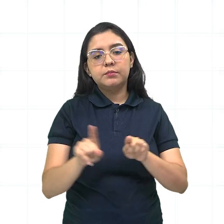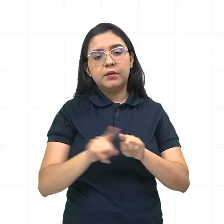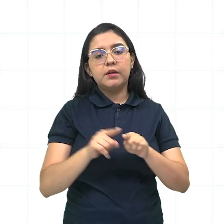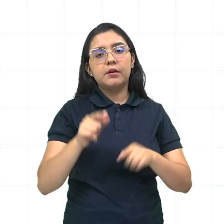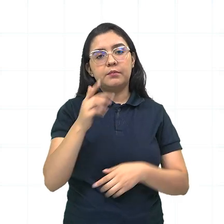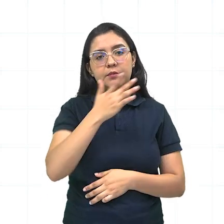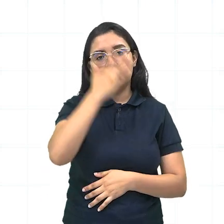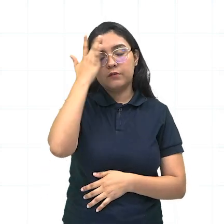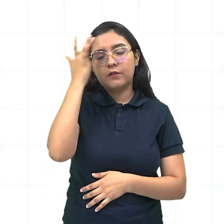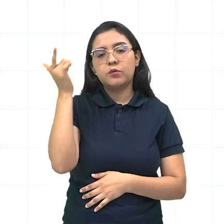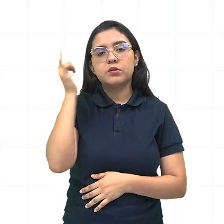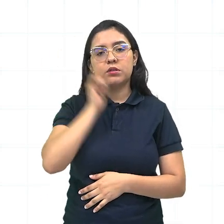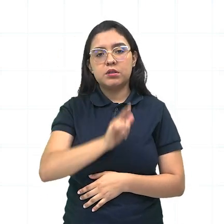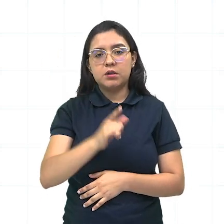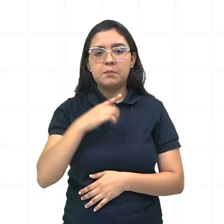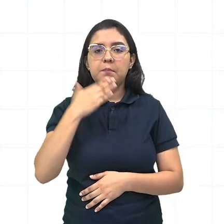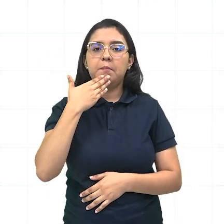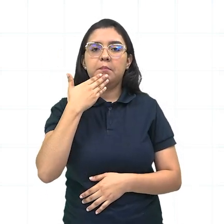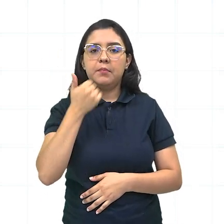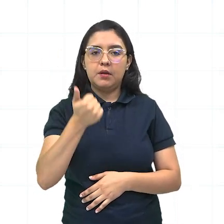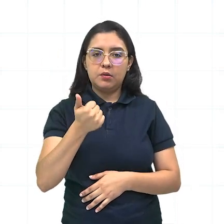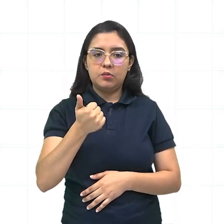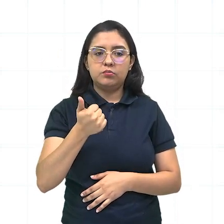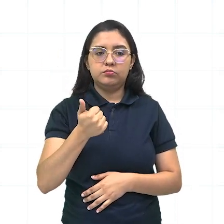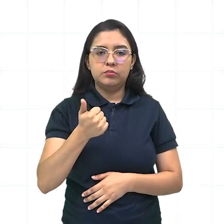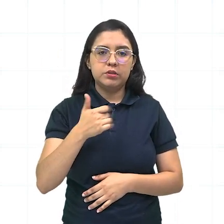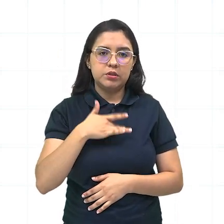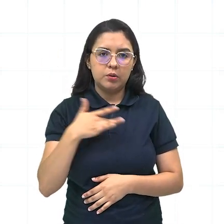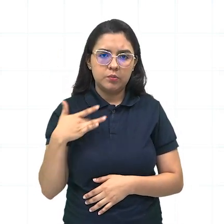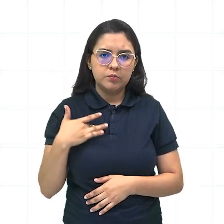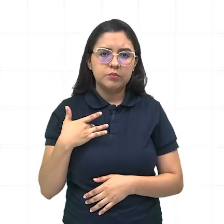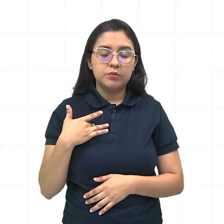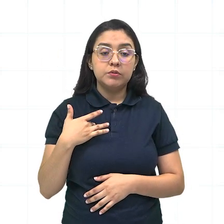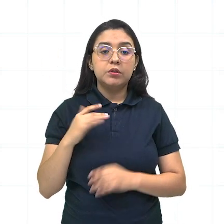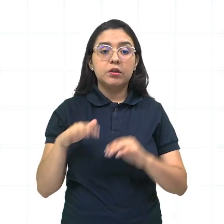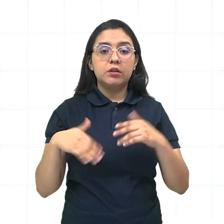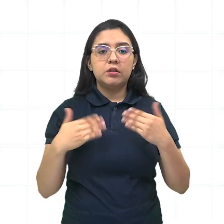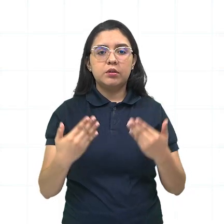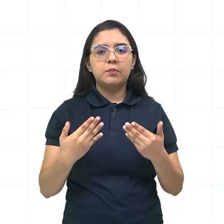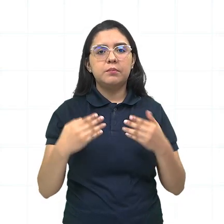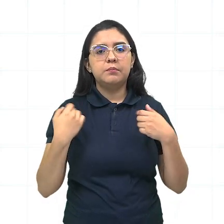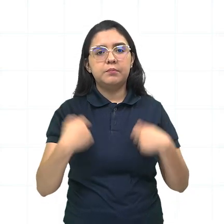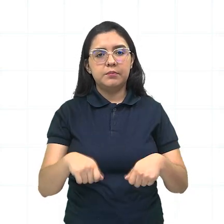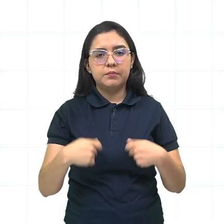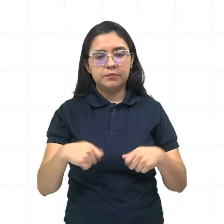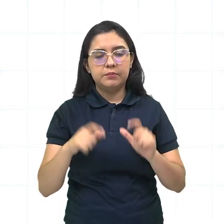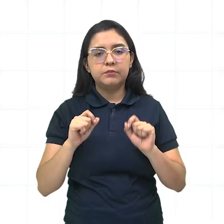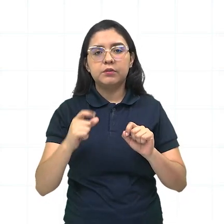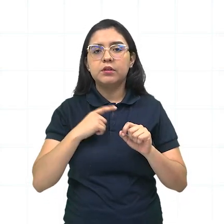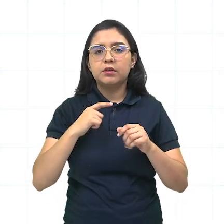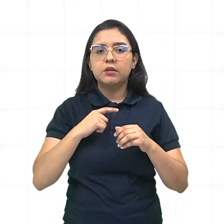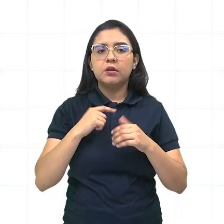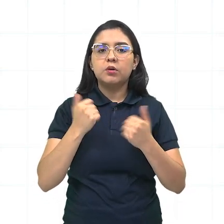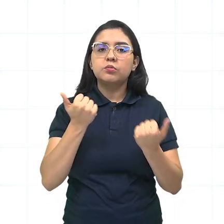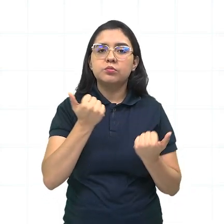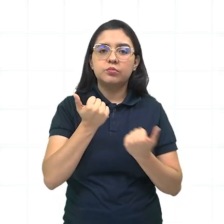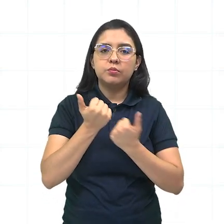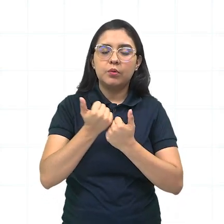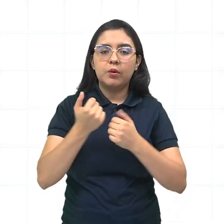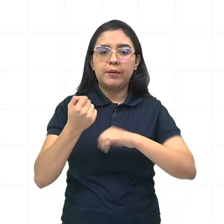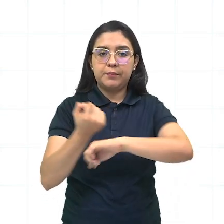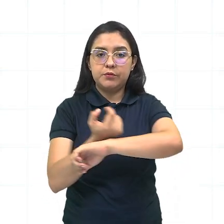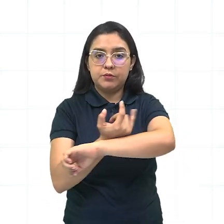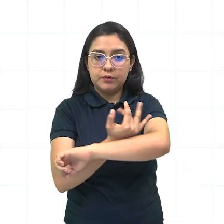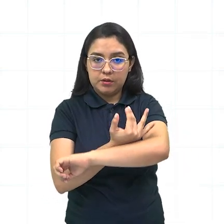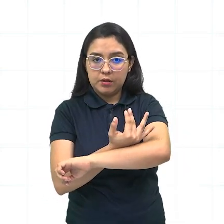recuperação daquela pessoa. Então, para isso é necessário que você proporcione um suporte emocional e